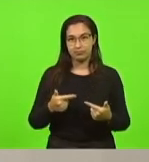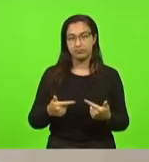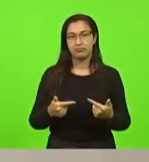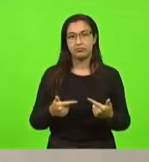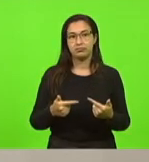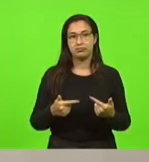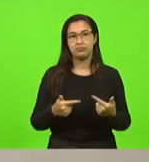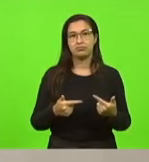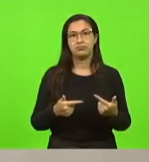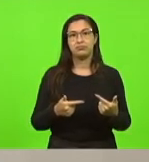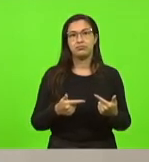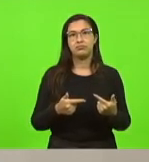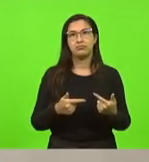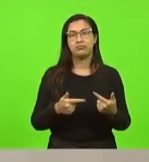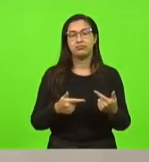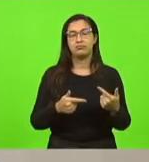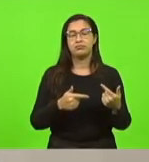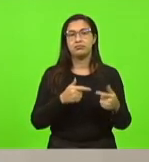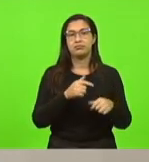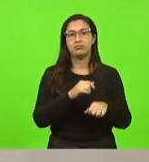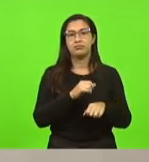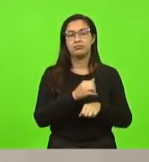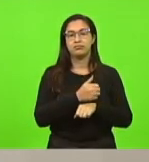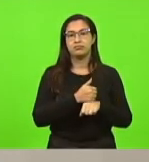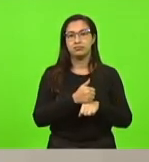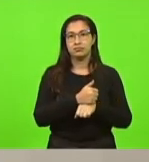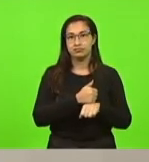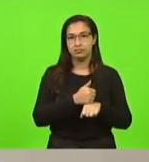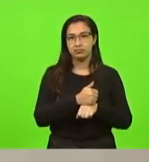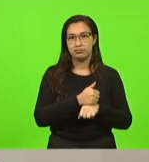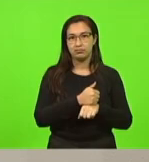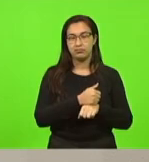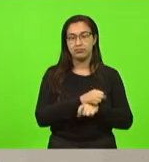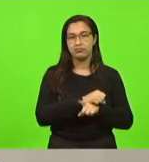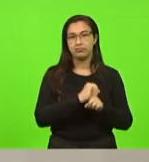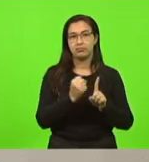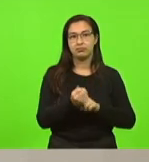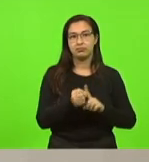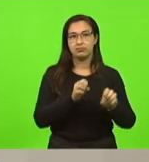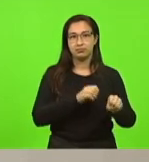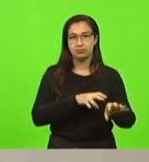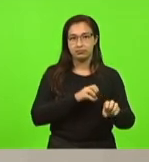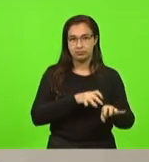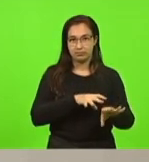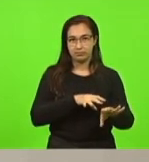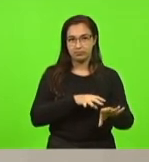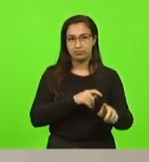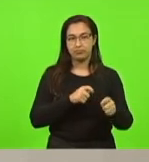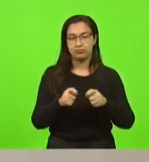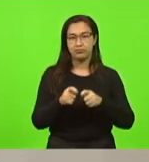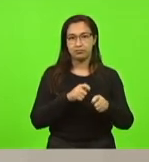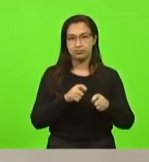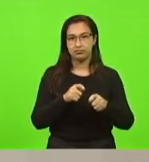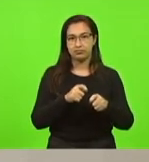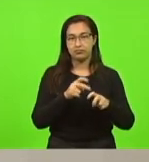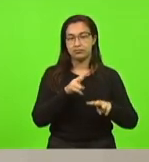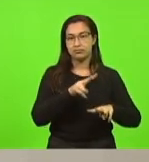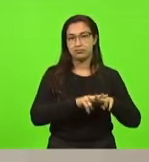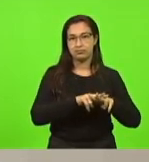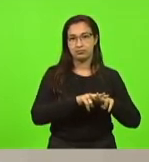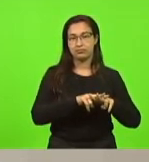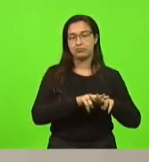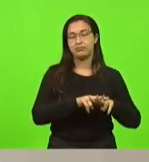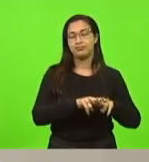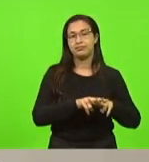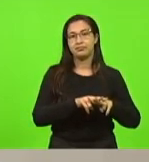do cargo de agente de segurança socioeducativo do quadro de pessoal da Secretaria de Estado da Administração Prisional e Socioeducativa, estabelece